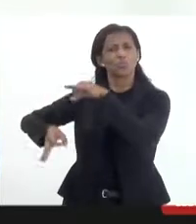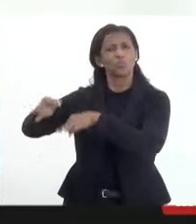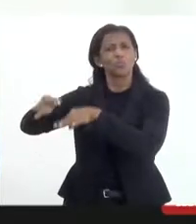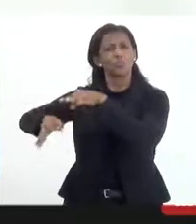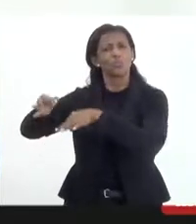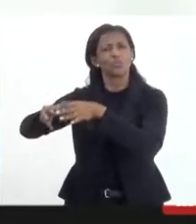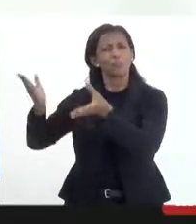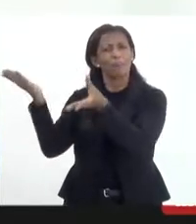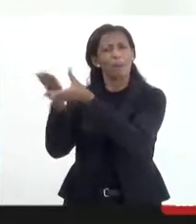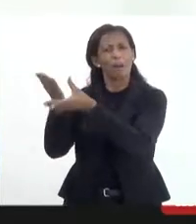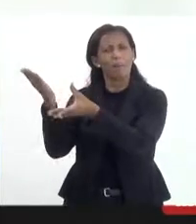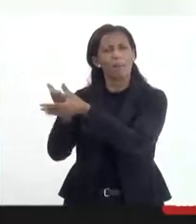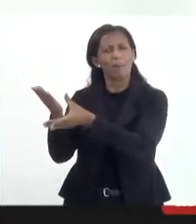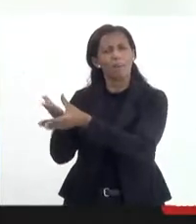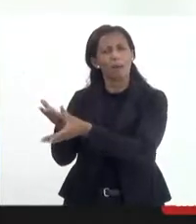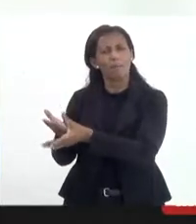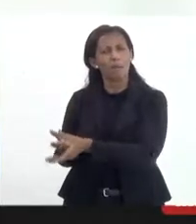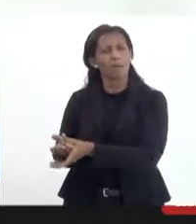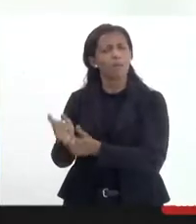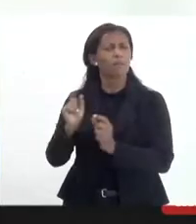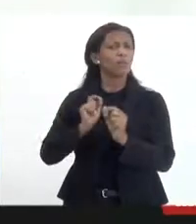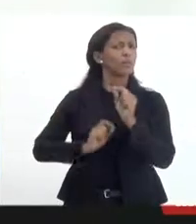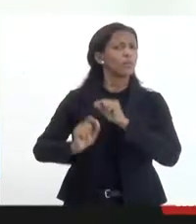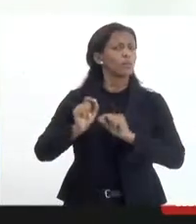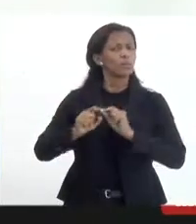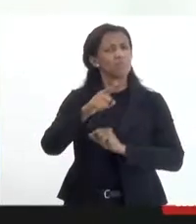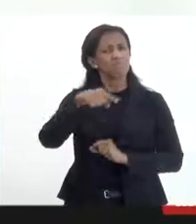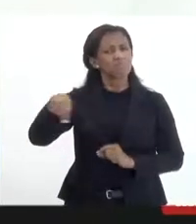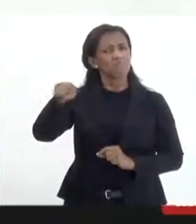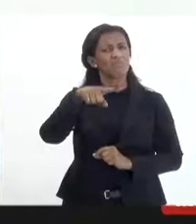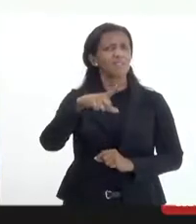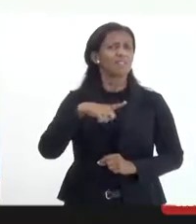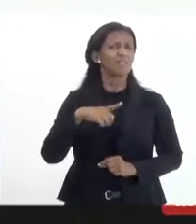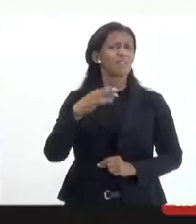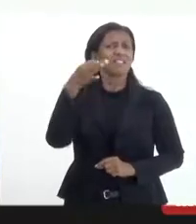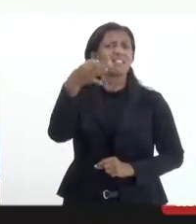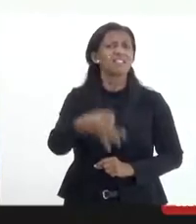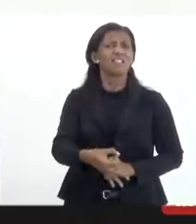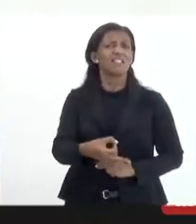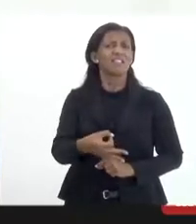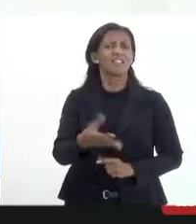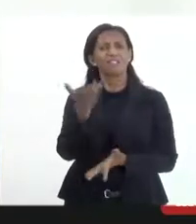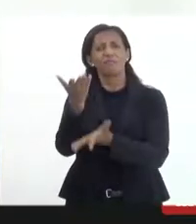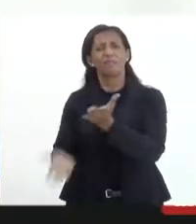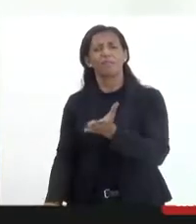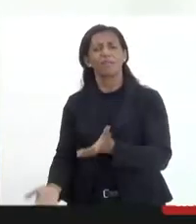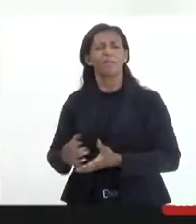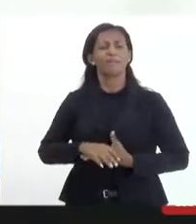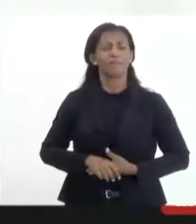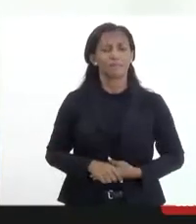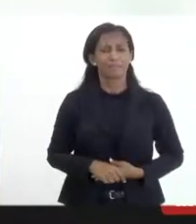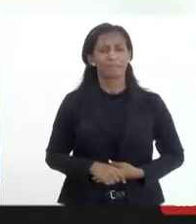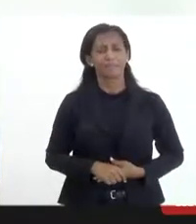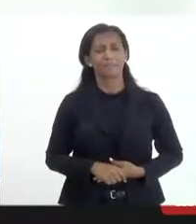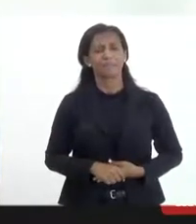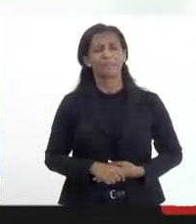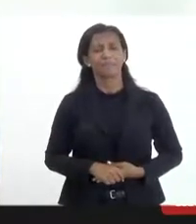naquilo que os senhores têm certeza que não vão vencer?